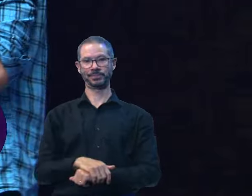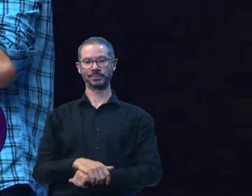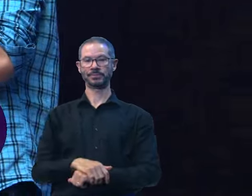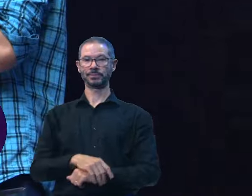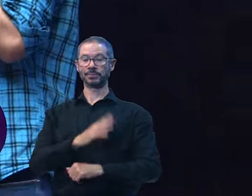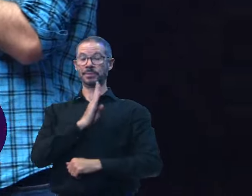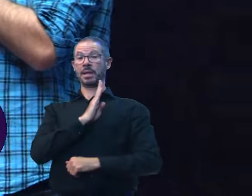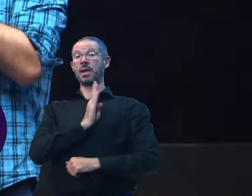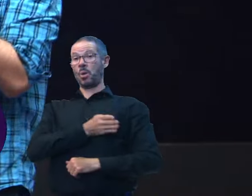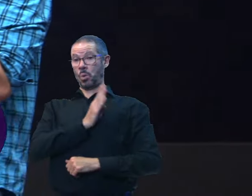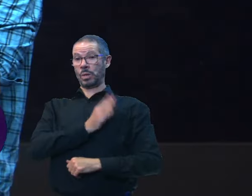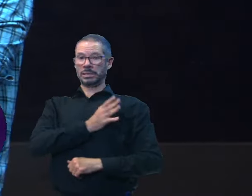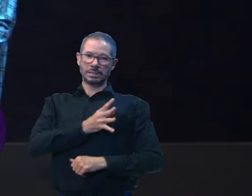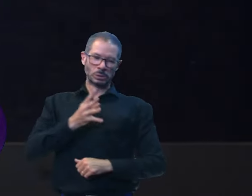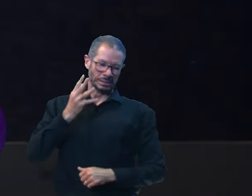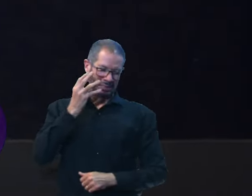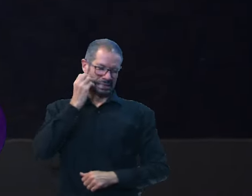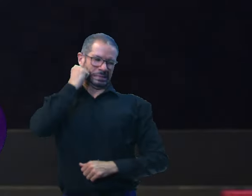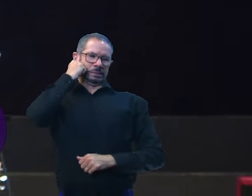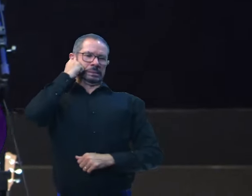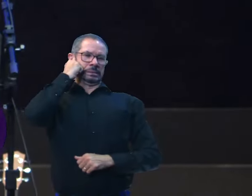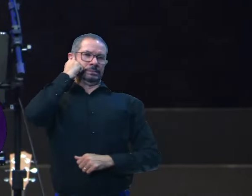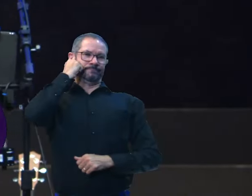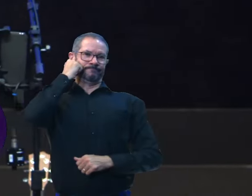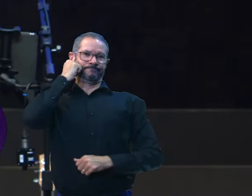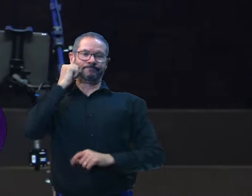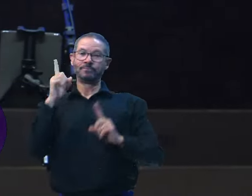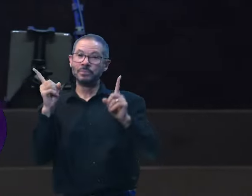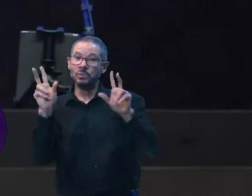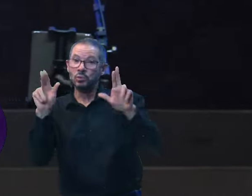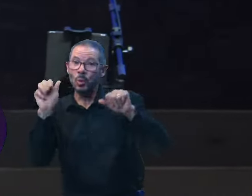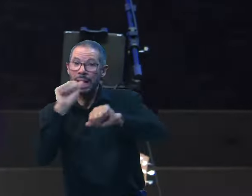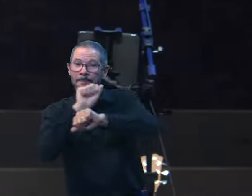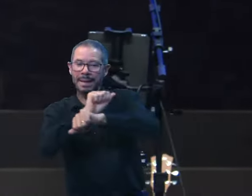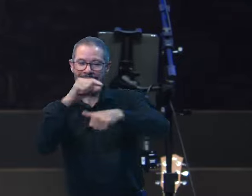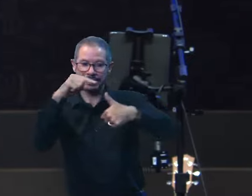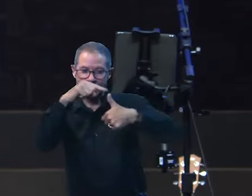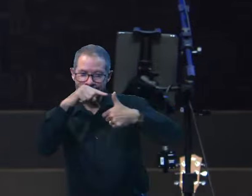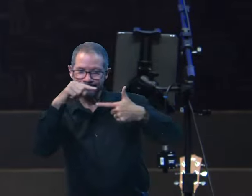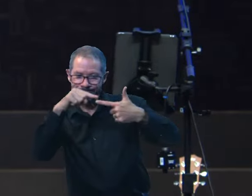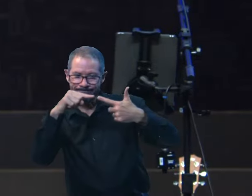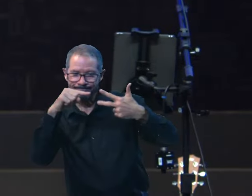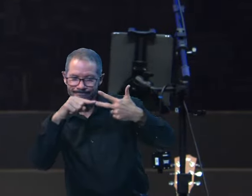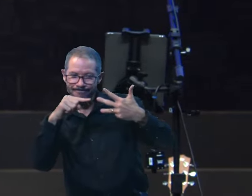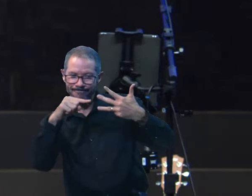o coração amargurado, não para de contar.